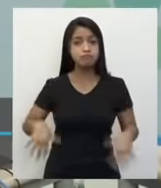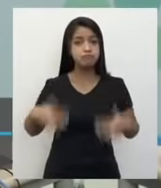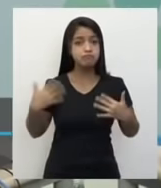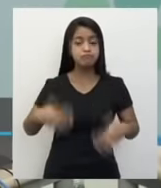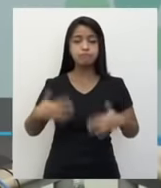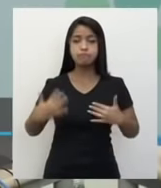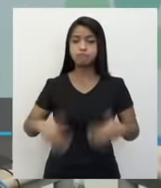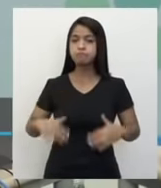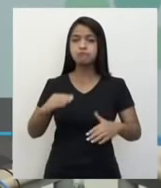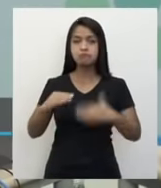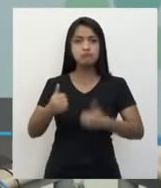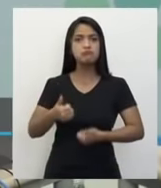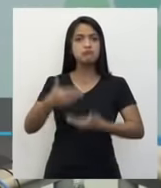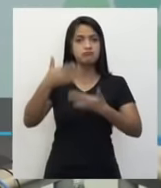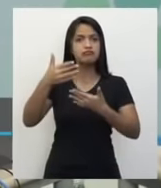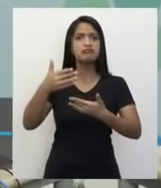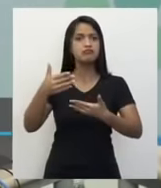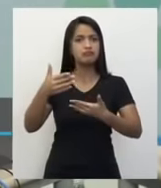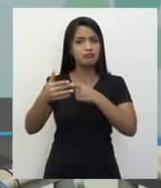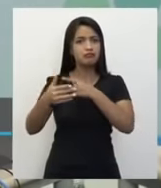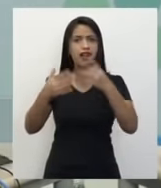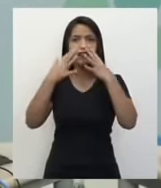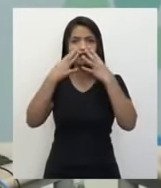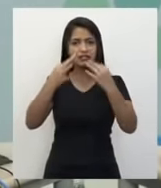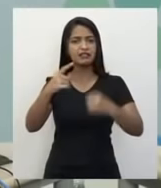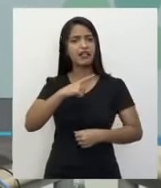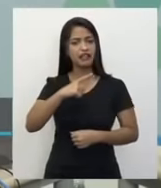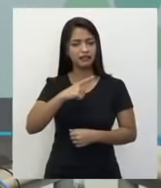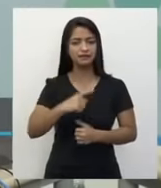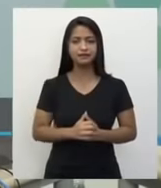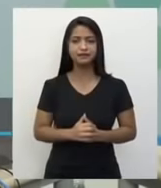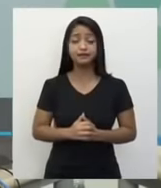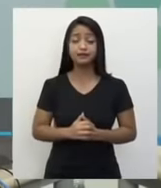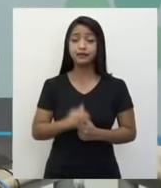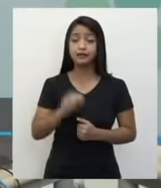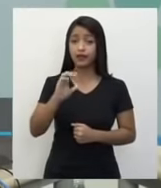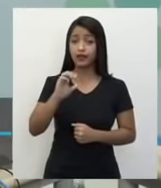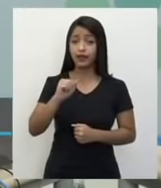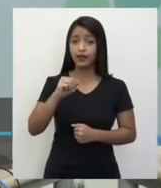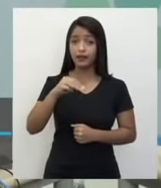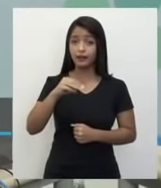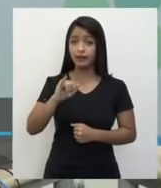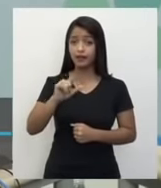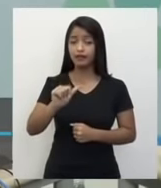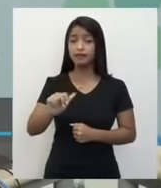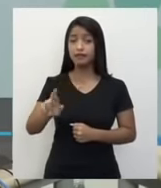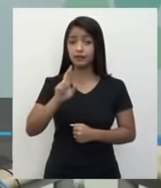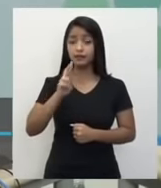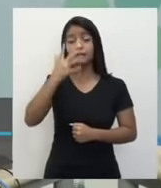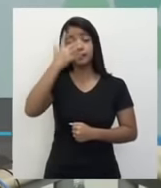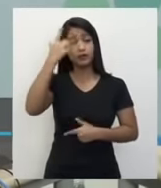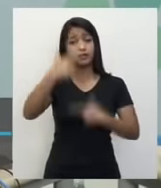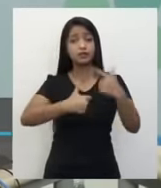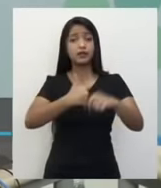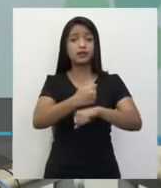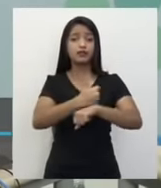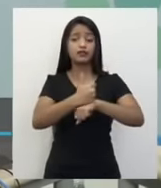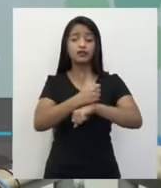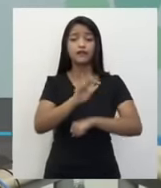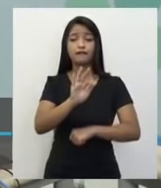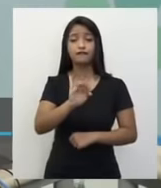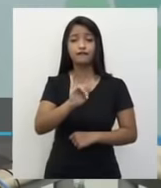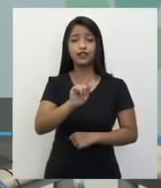Super antenados aqui. Olha só, a Camila citou que os figurinistas definem, né, os figurinos. A